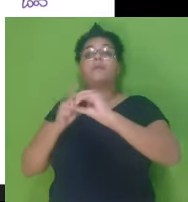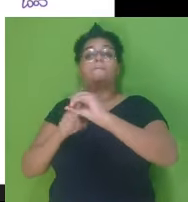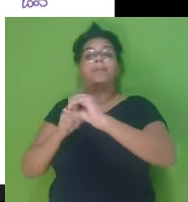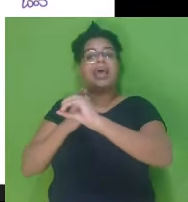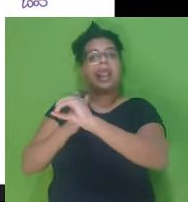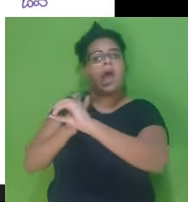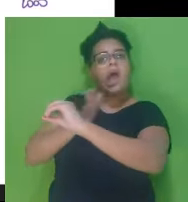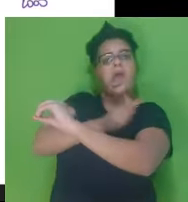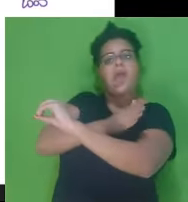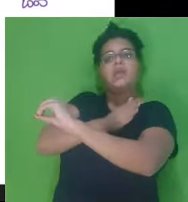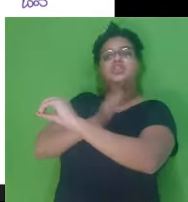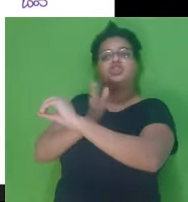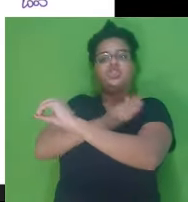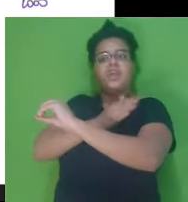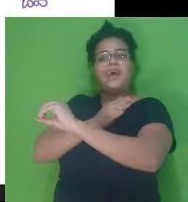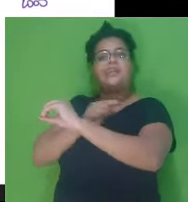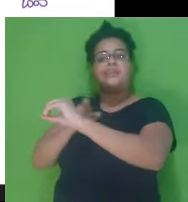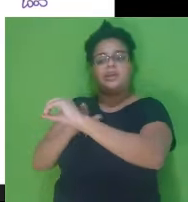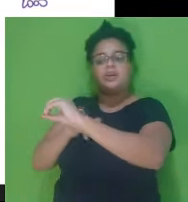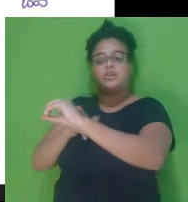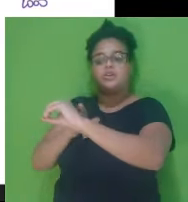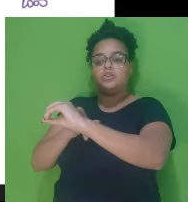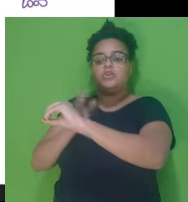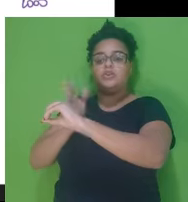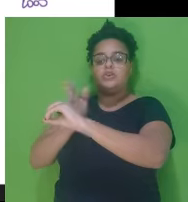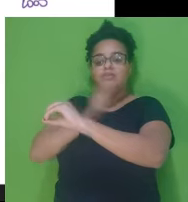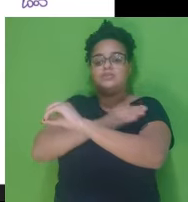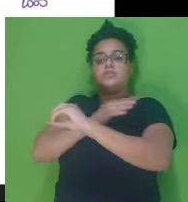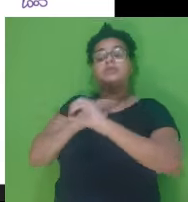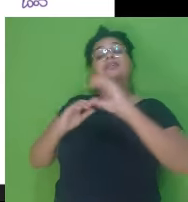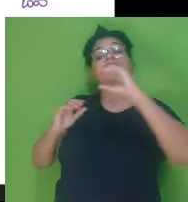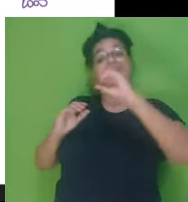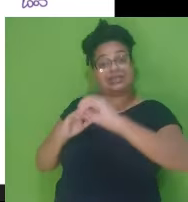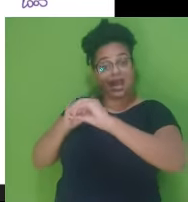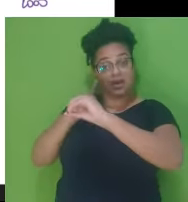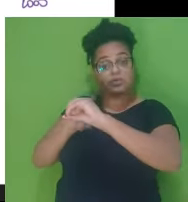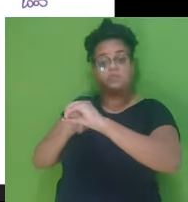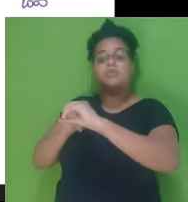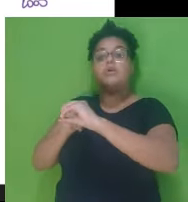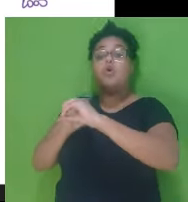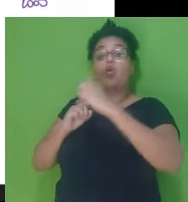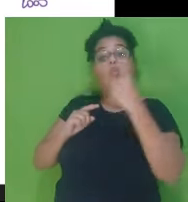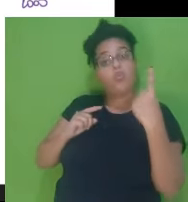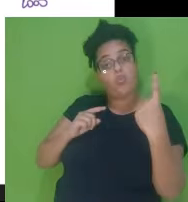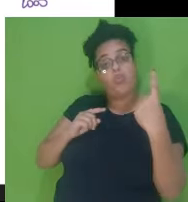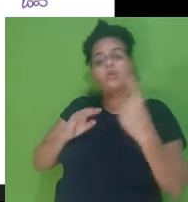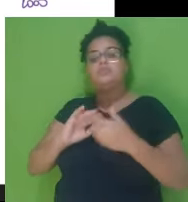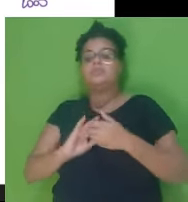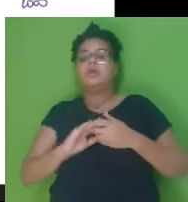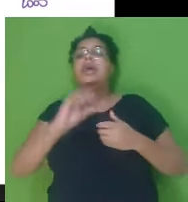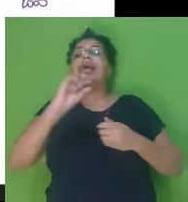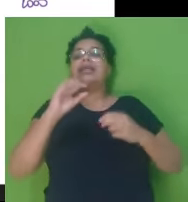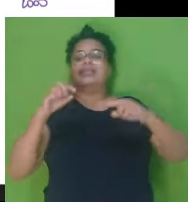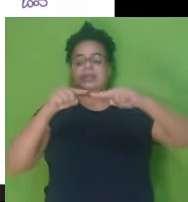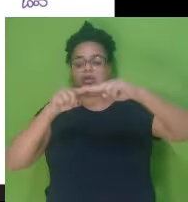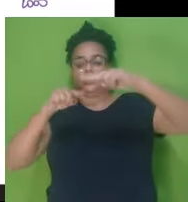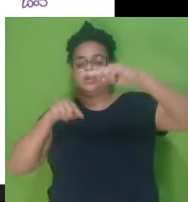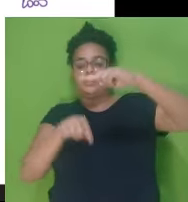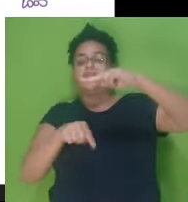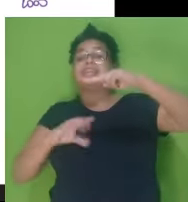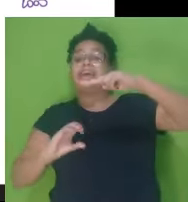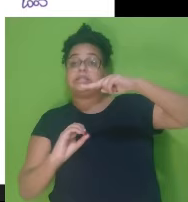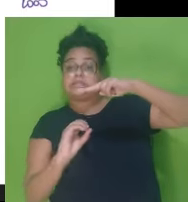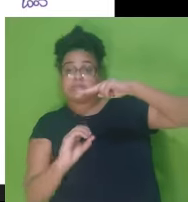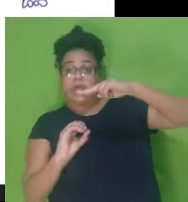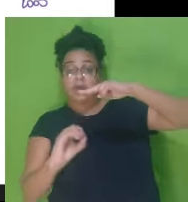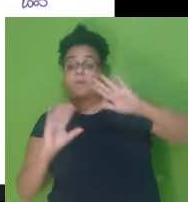né, a situação vai ser parecida, né, o numerador vai tender a cosseno de 0, que é 1, e o denominador vai